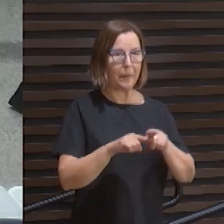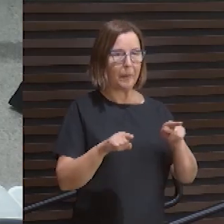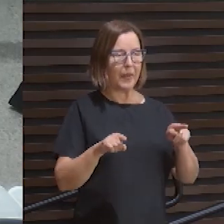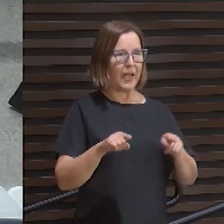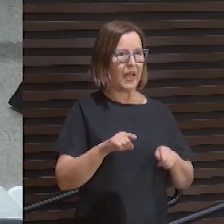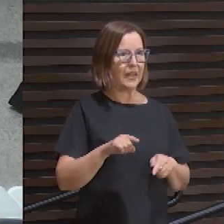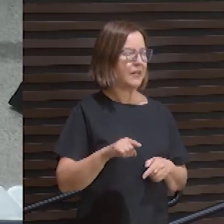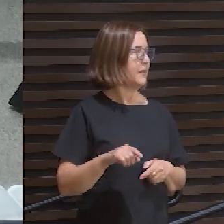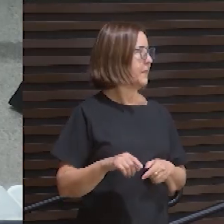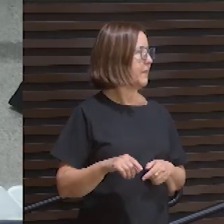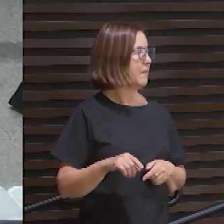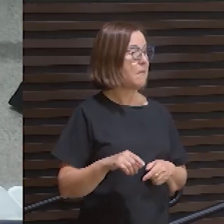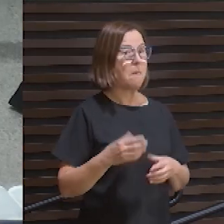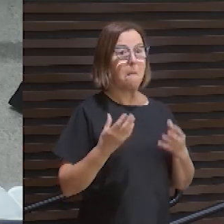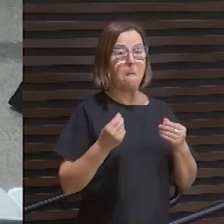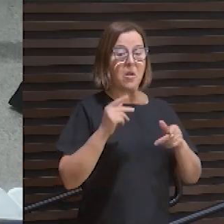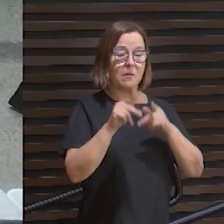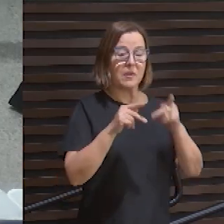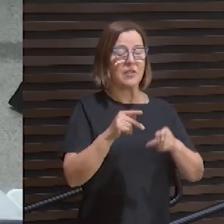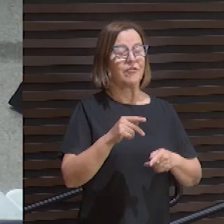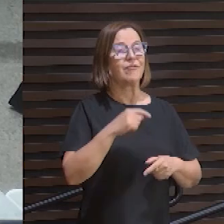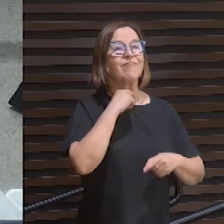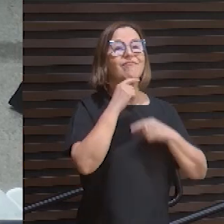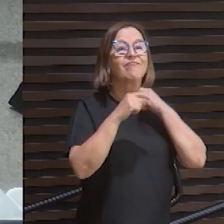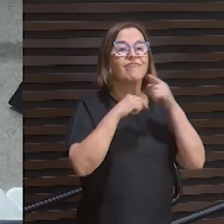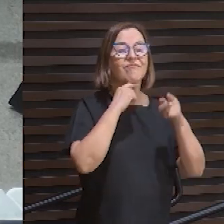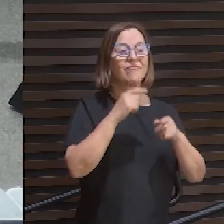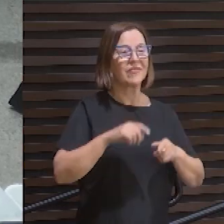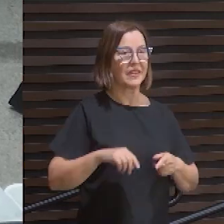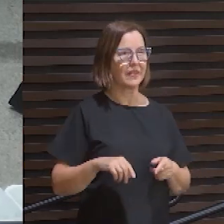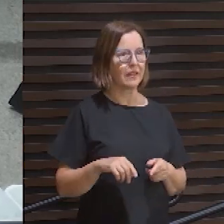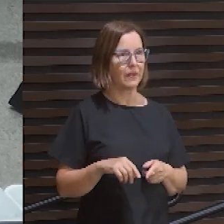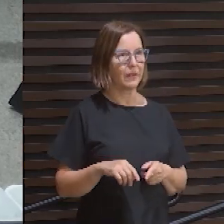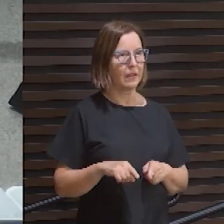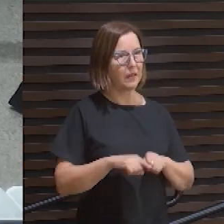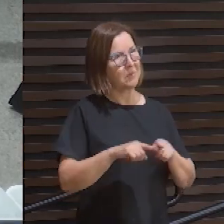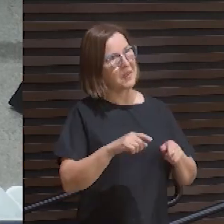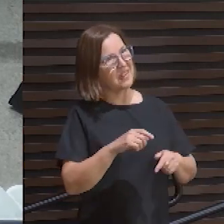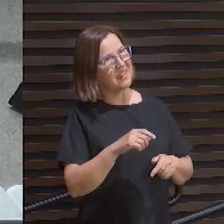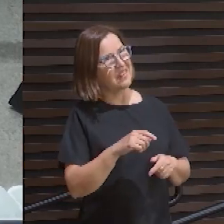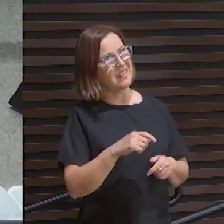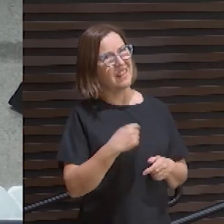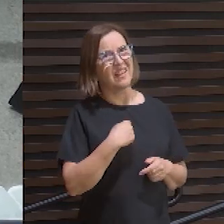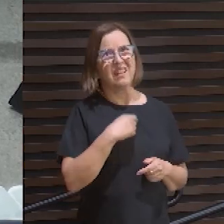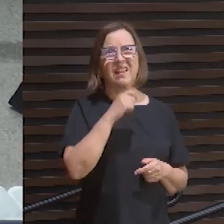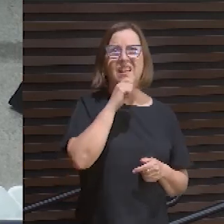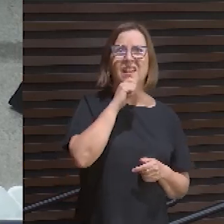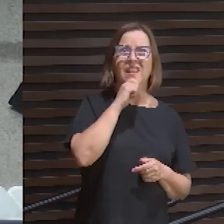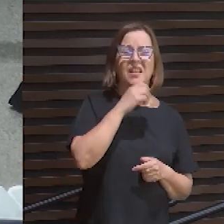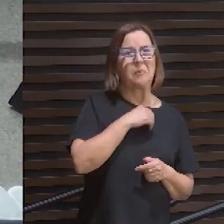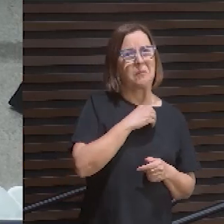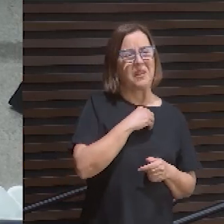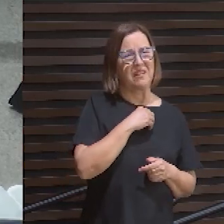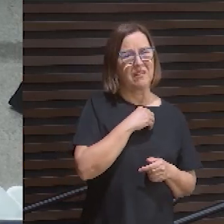muita gente tem dúvida. Mas eu ainda peco. Sim, e daí?